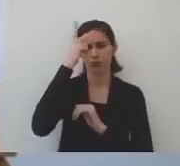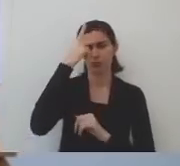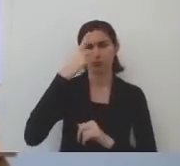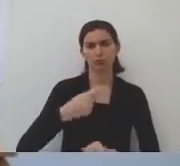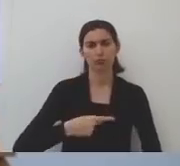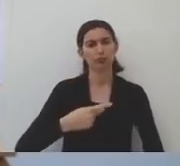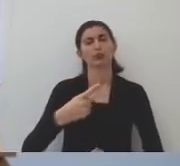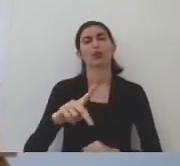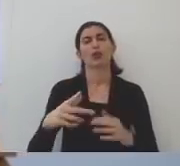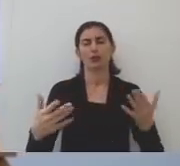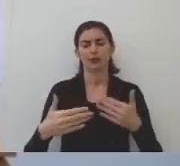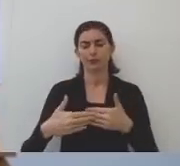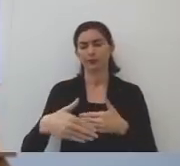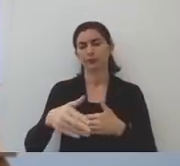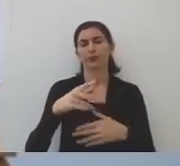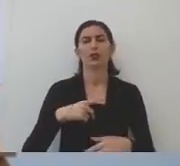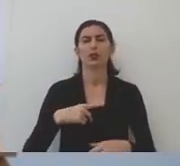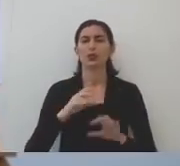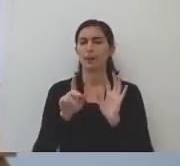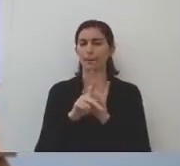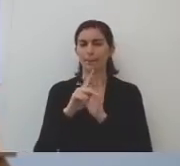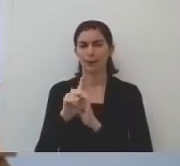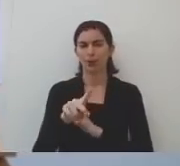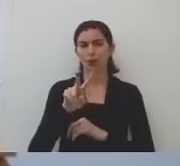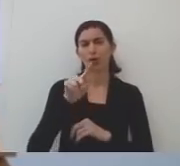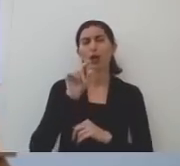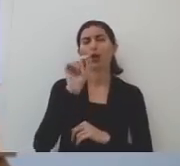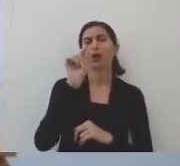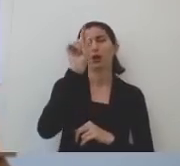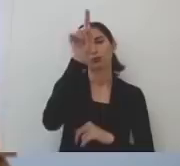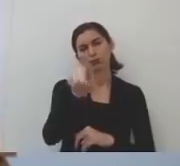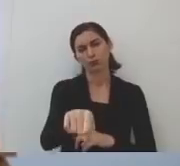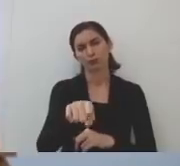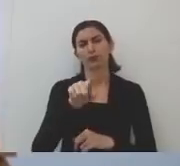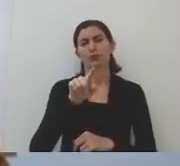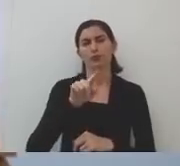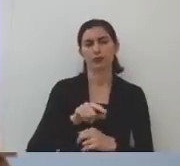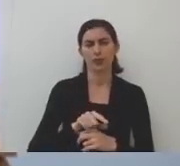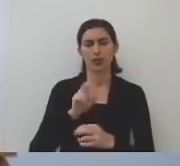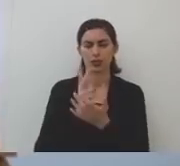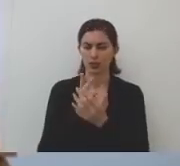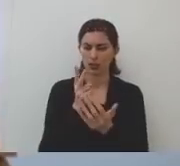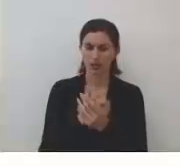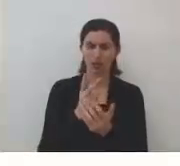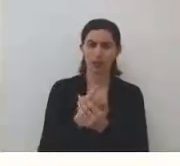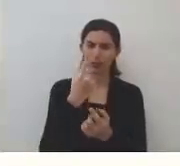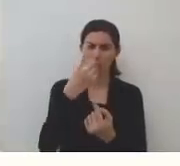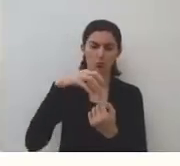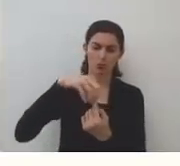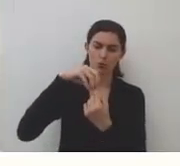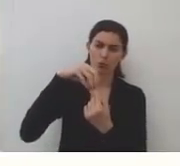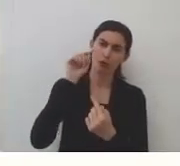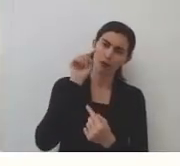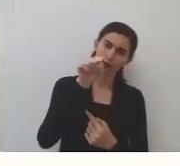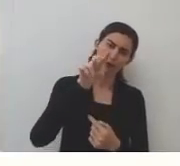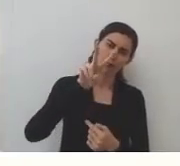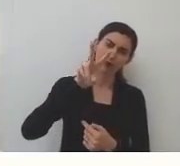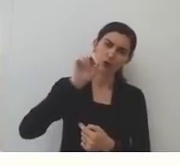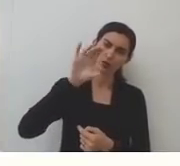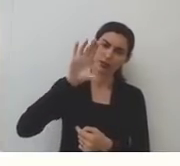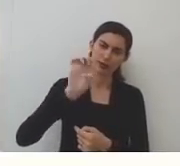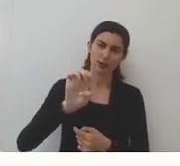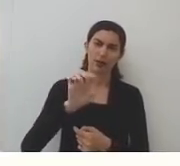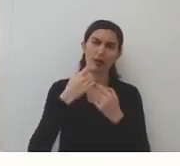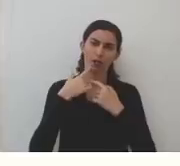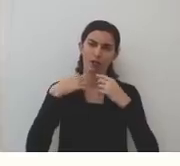agora, a gente vai nos remeter especificamente àquele leitor. Ou seja, sempre a gente vai utilizar o você